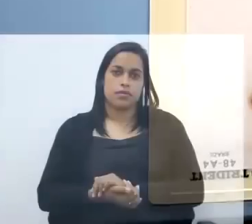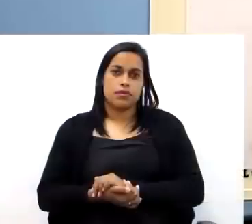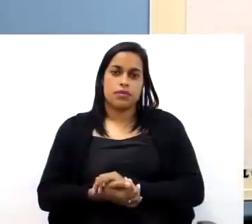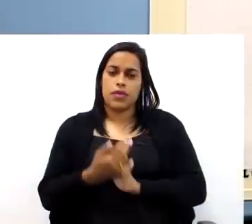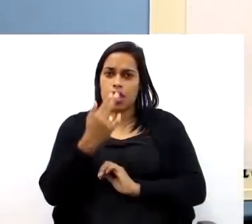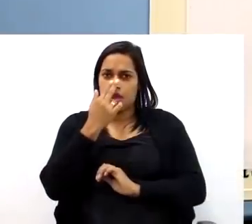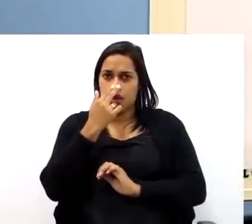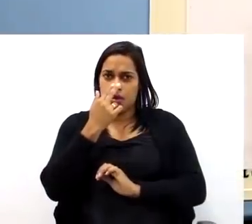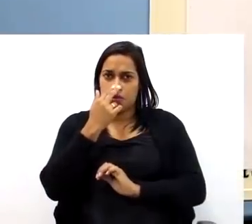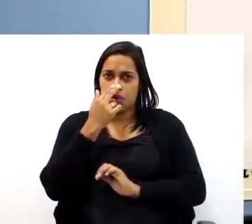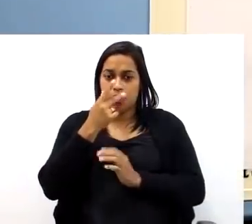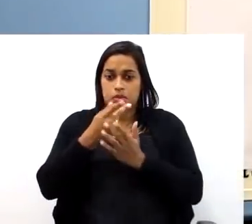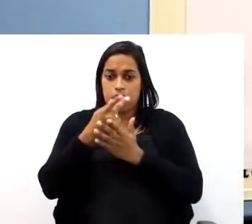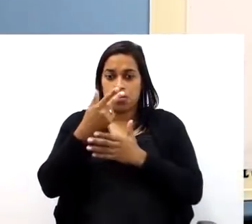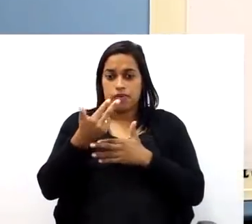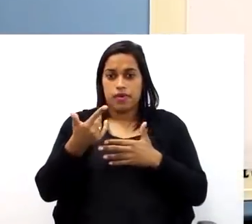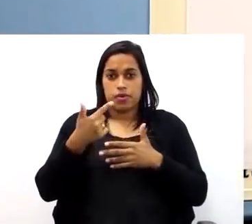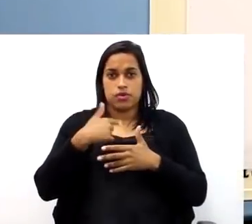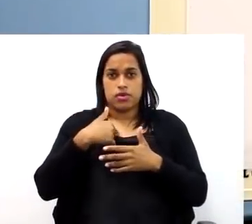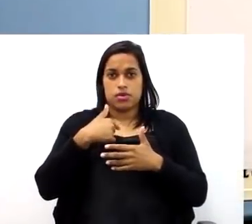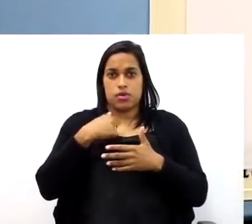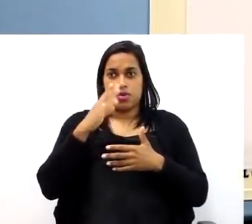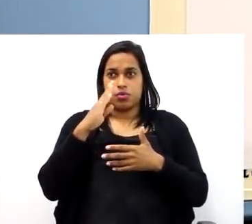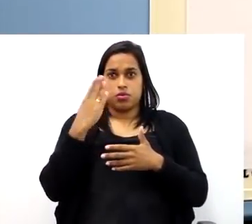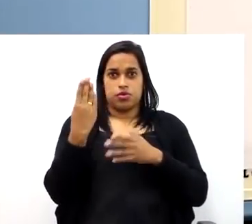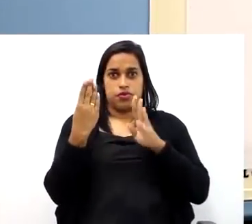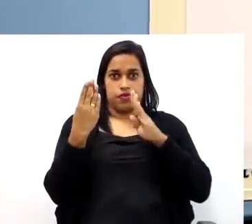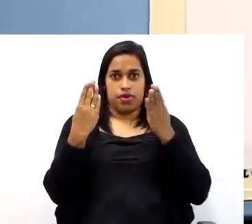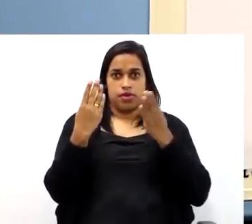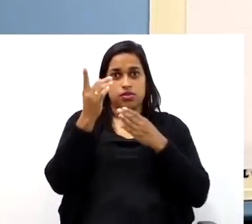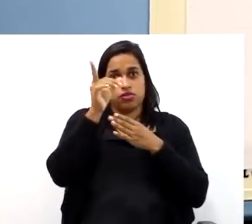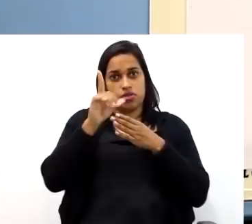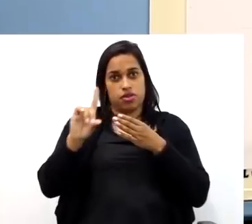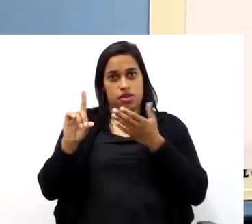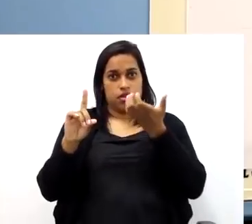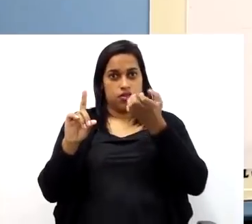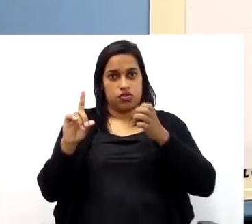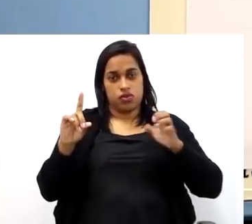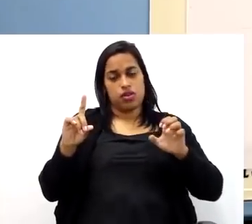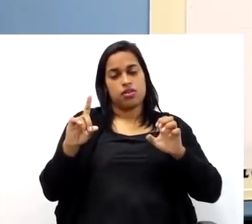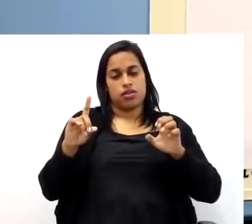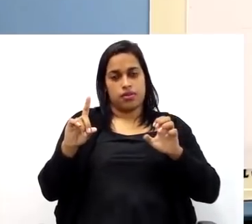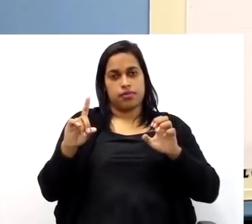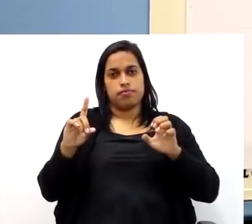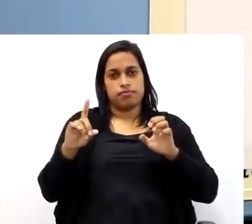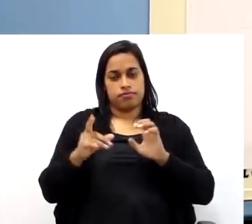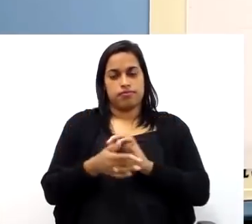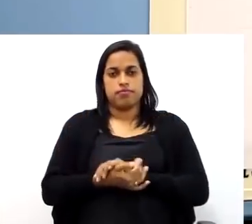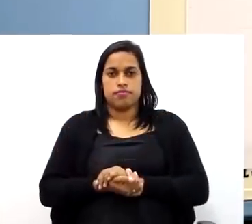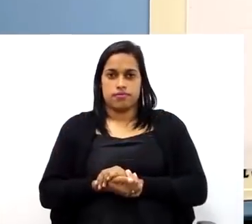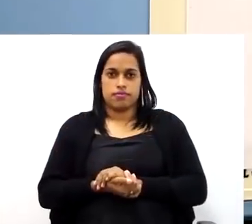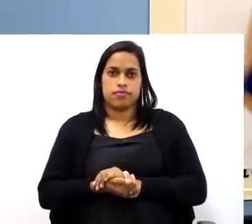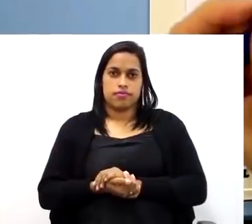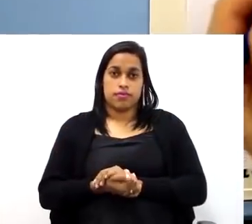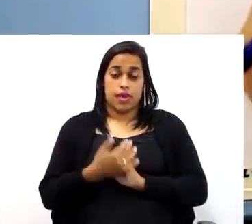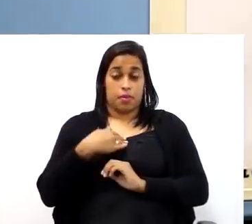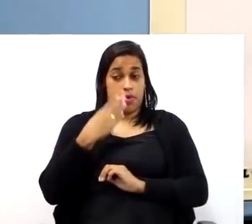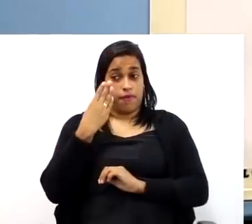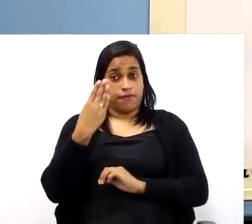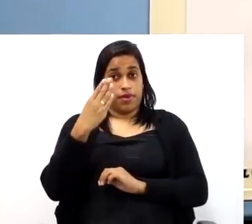reta. E a mesma coisa vai acontecer com as minhas faces lateral direita, lateral